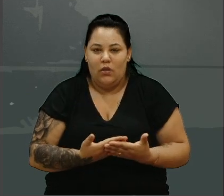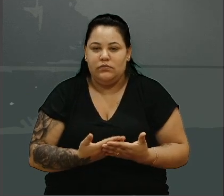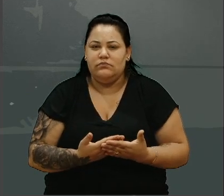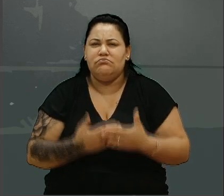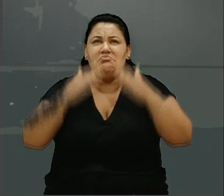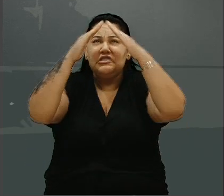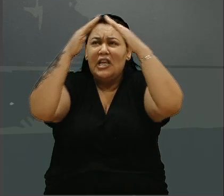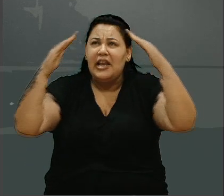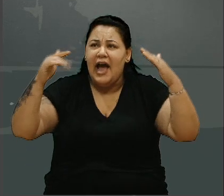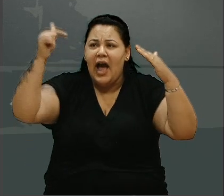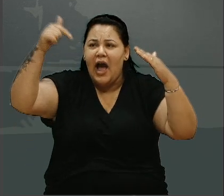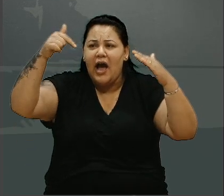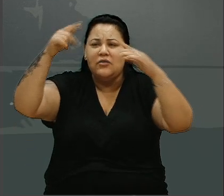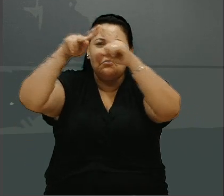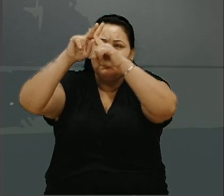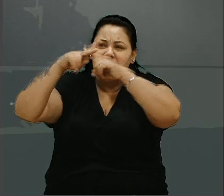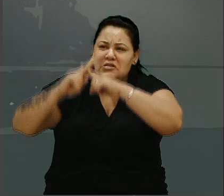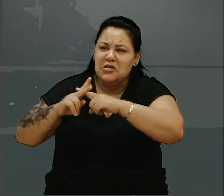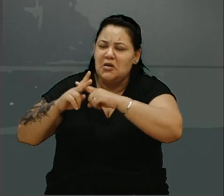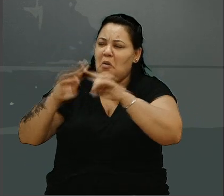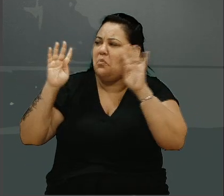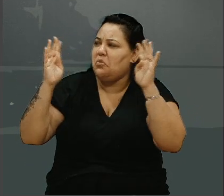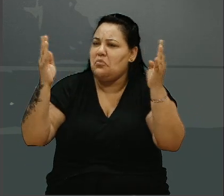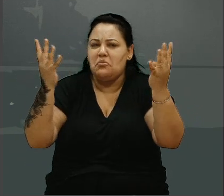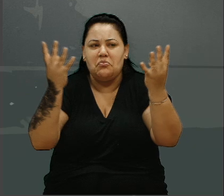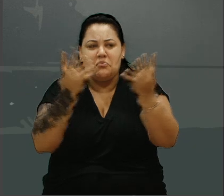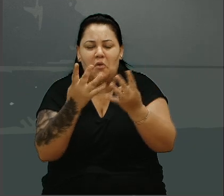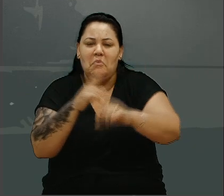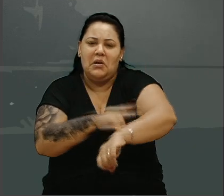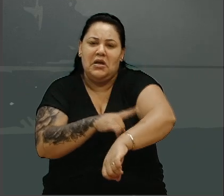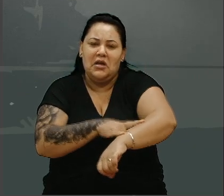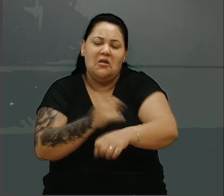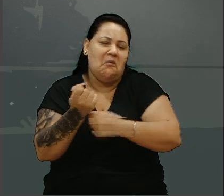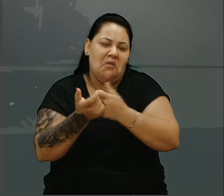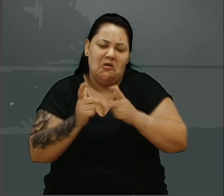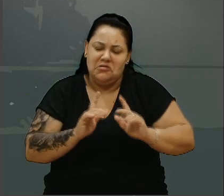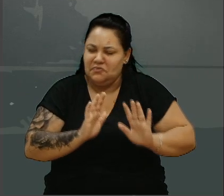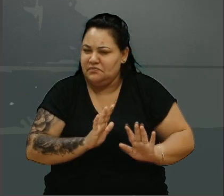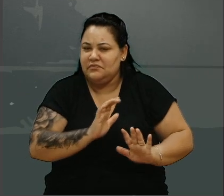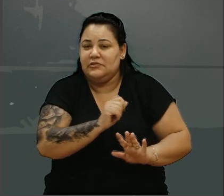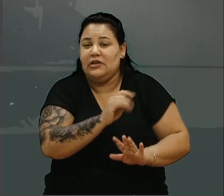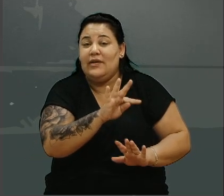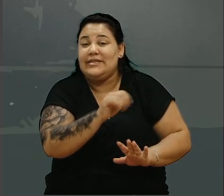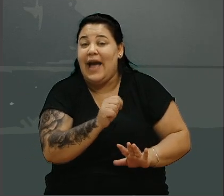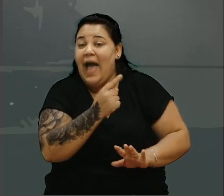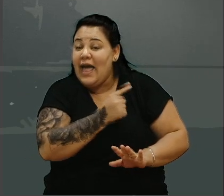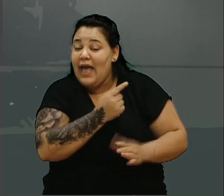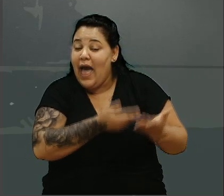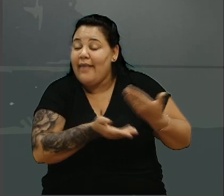telhado, um muro, uma cerca, um banheiro. Então, essa ata atende